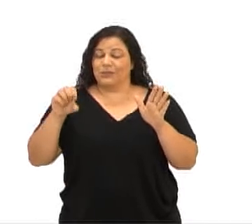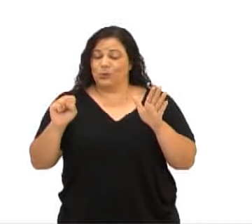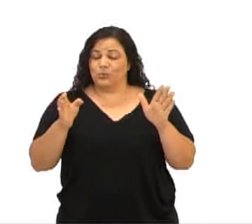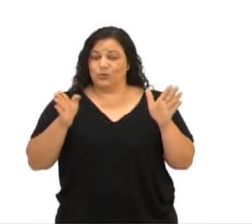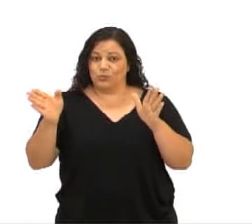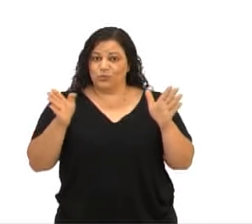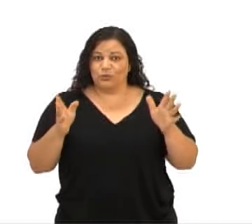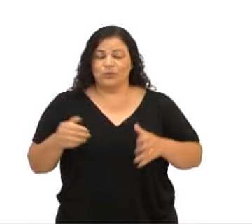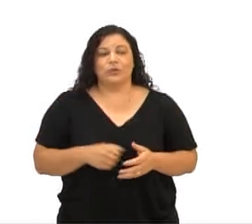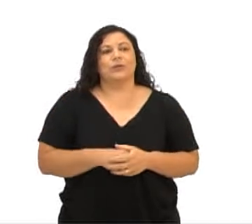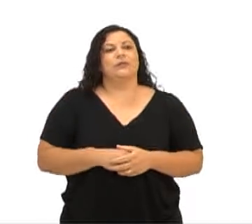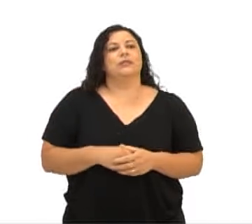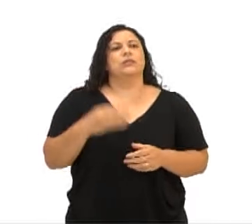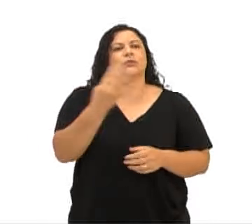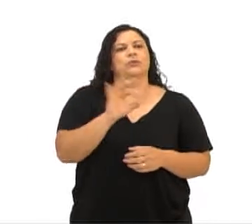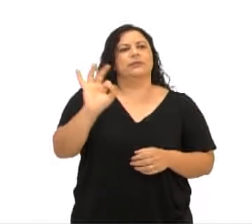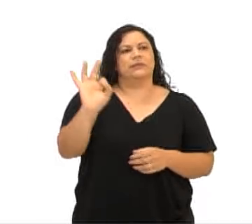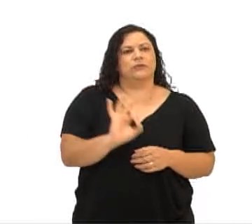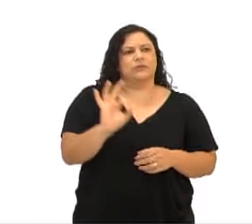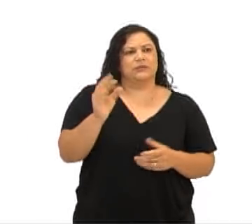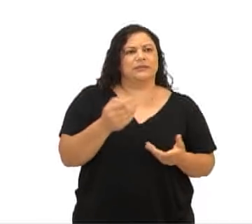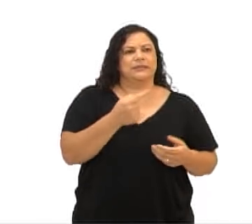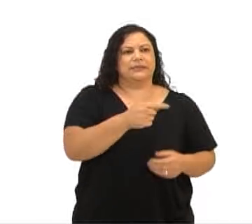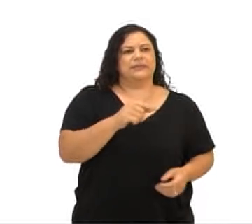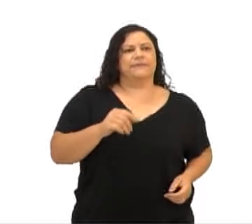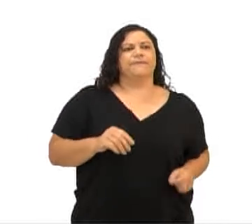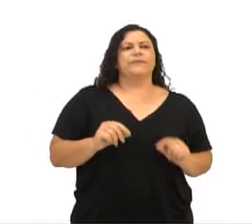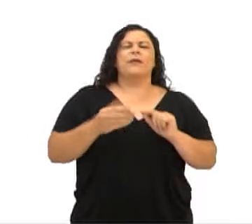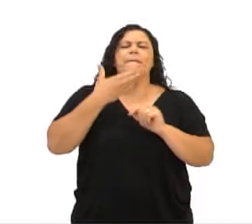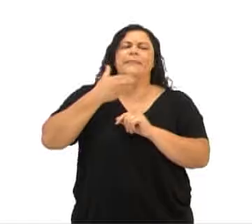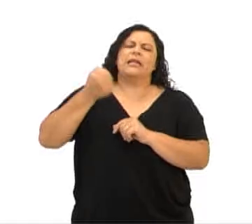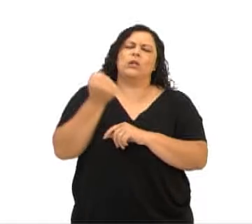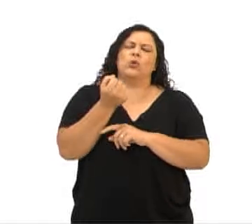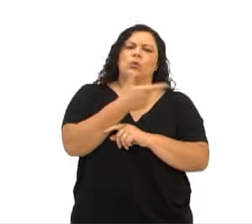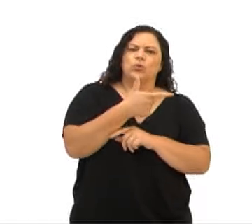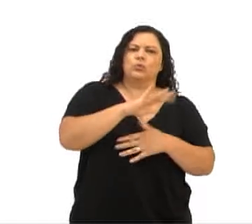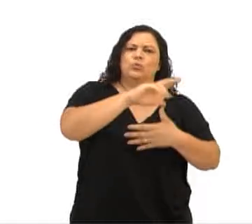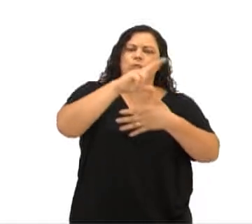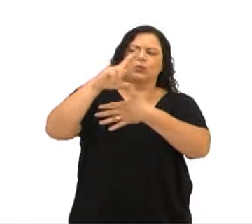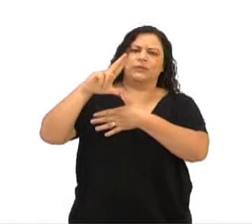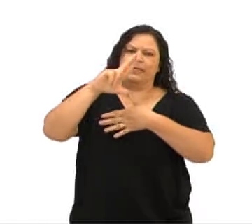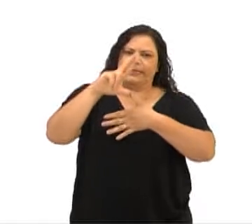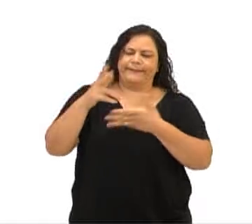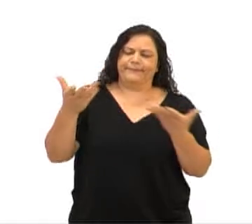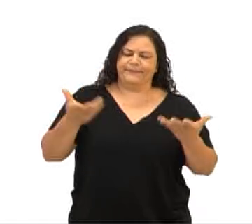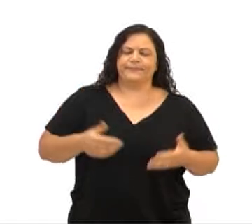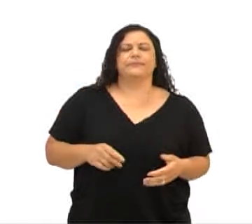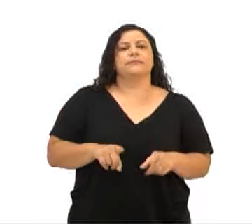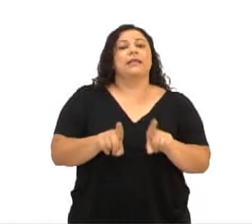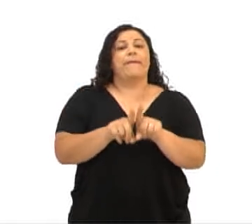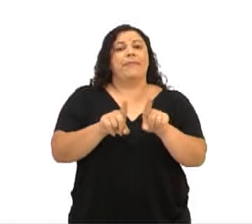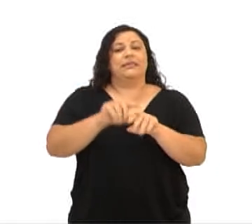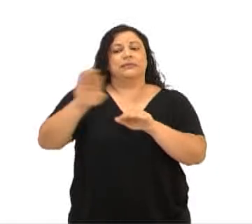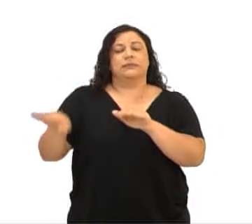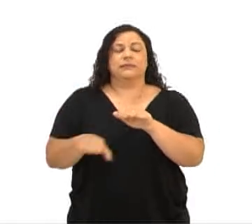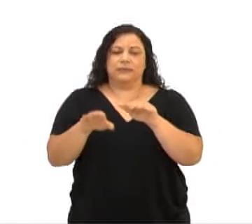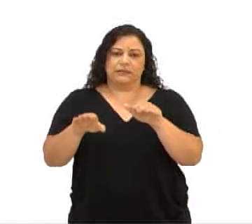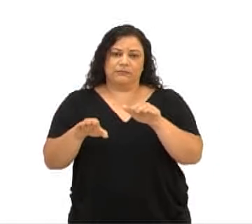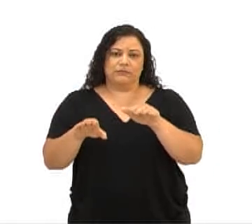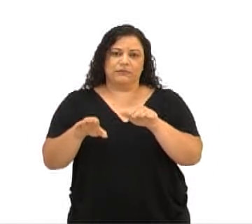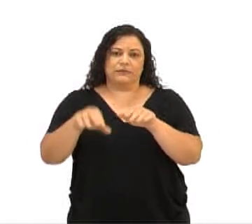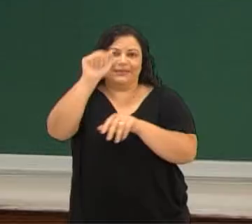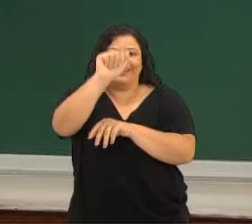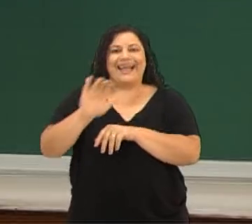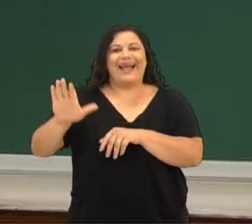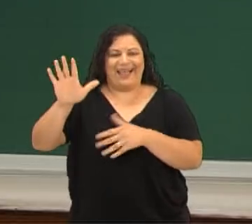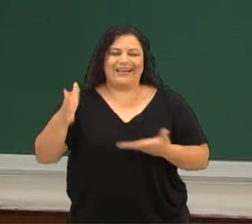4%. Foi melhor que a América Latina, né? Foi melhor que a gente aqui, com o Caribe, mas foi inferior ao da Ásia, né? Difícil